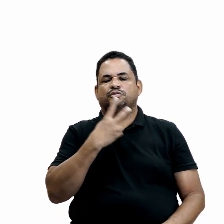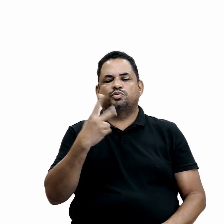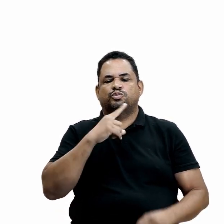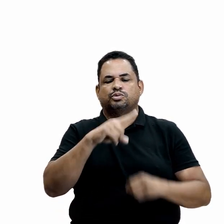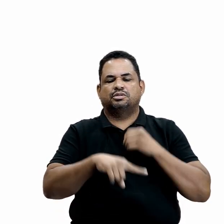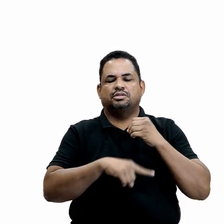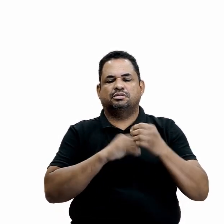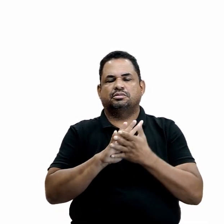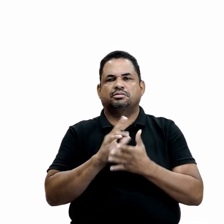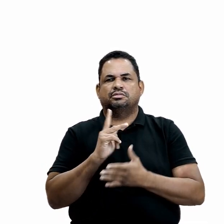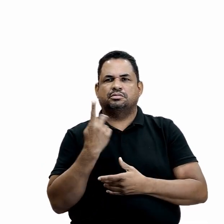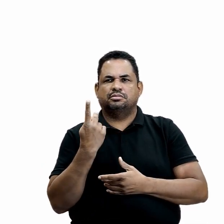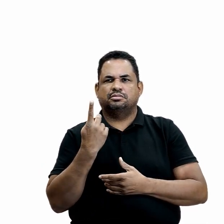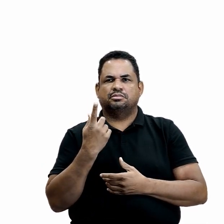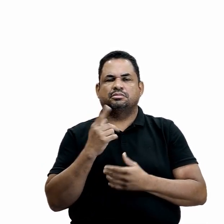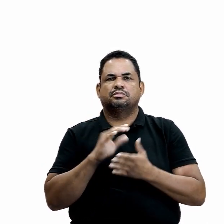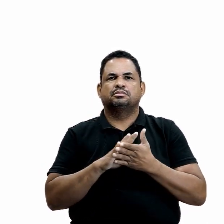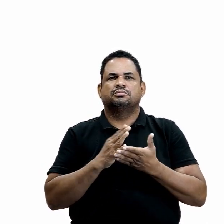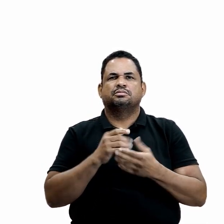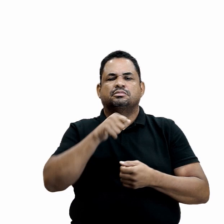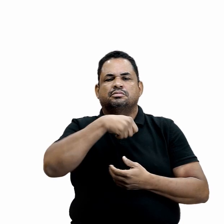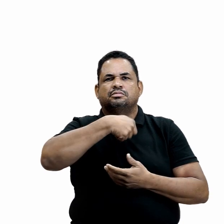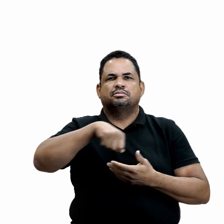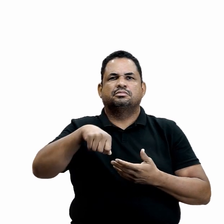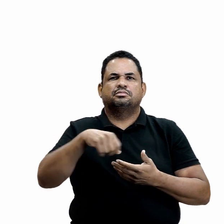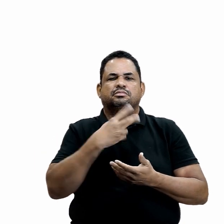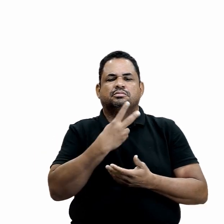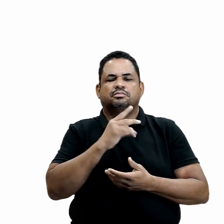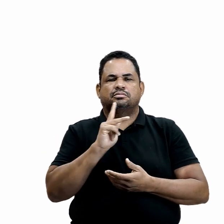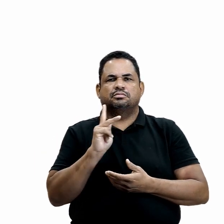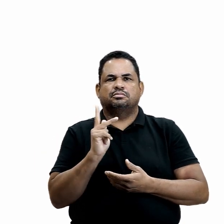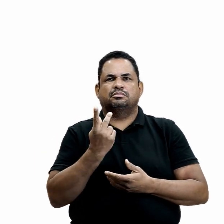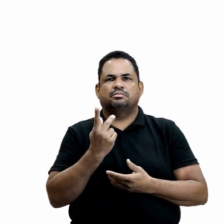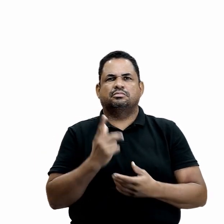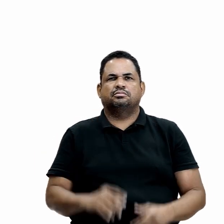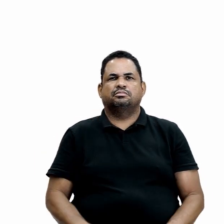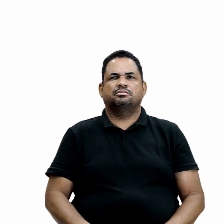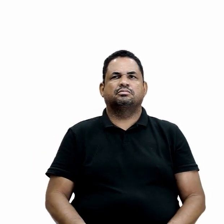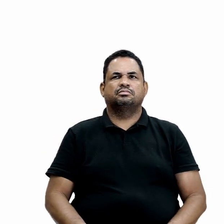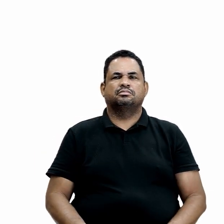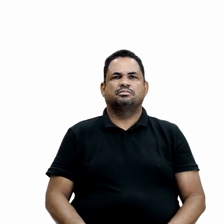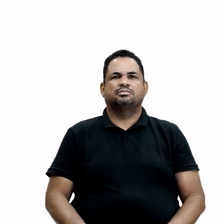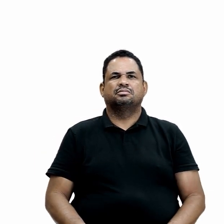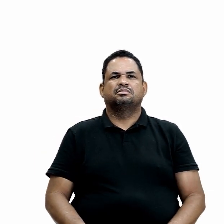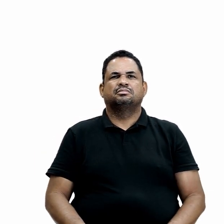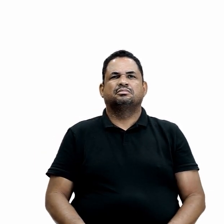hidrogênio, então escreverei 2H.